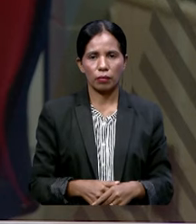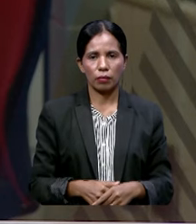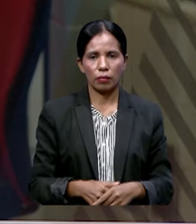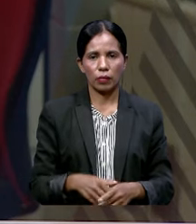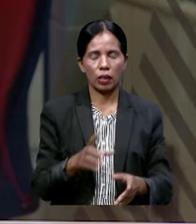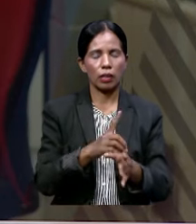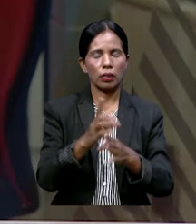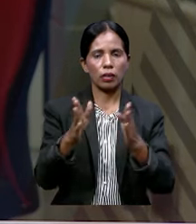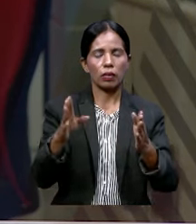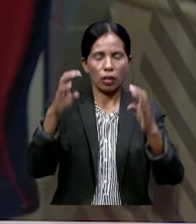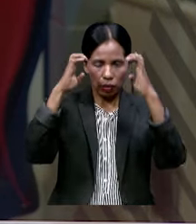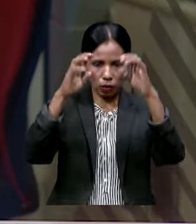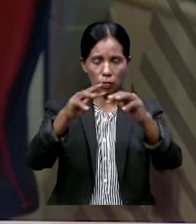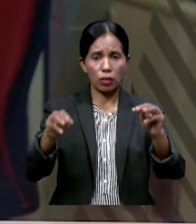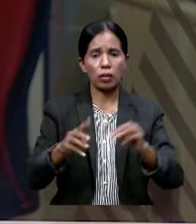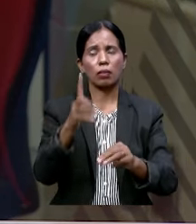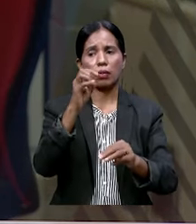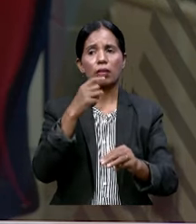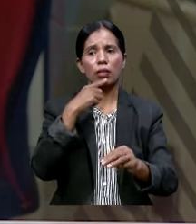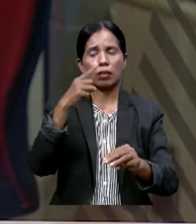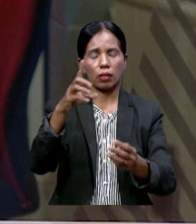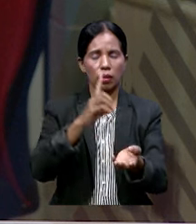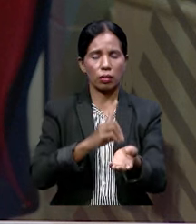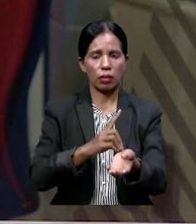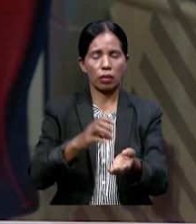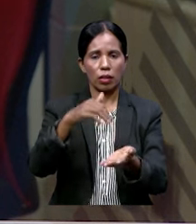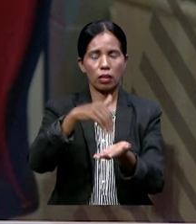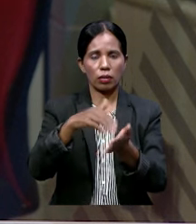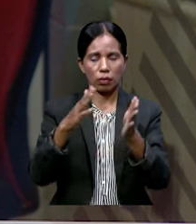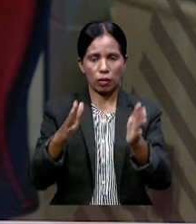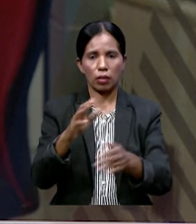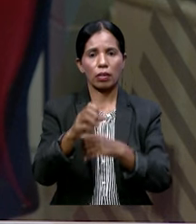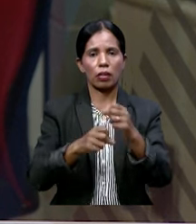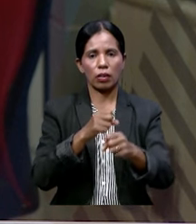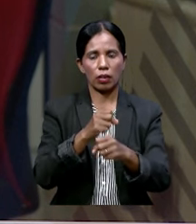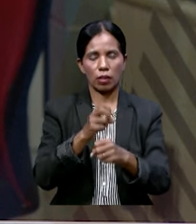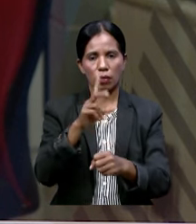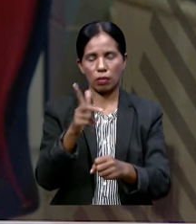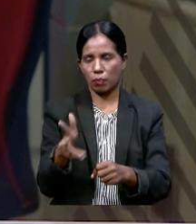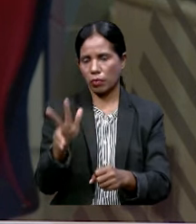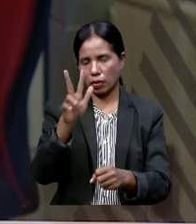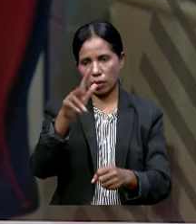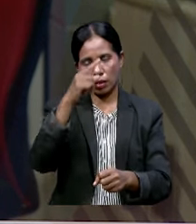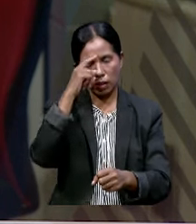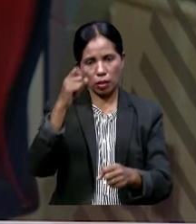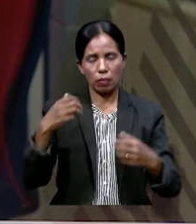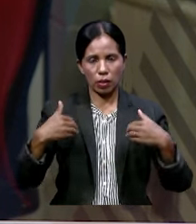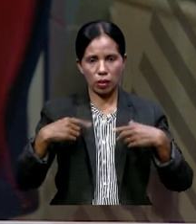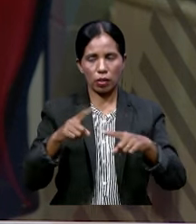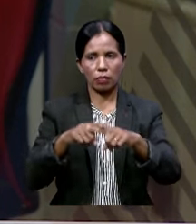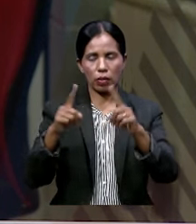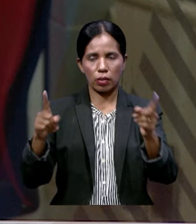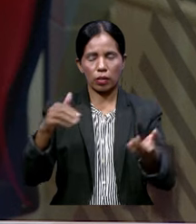Ex-diretor Educação Município de Ilha questiona diplomas durante ano letivo tina reunir no recentolo, tamba ia diferente o